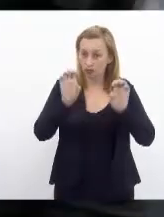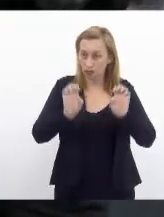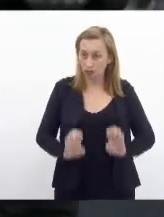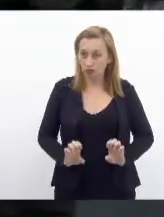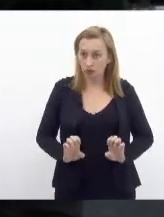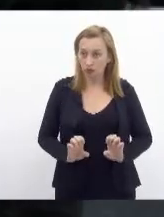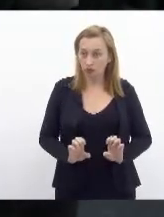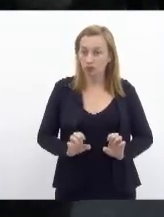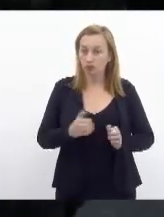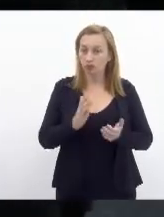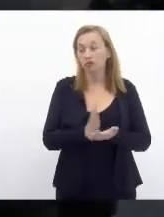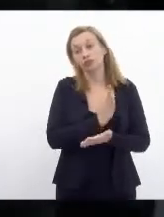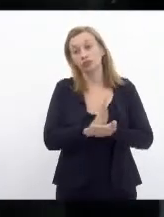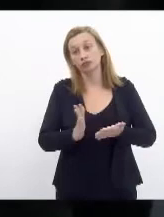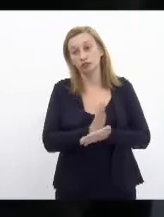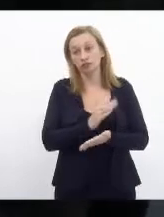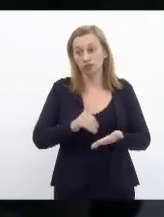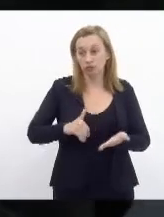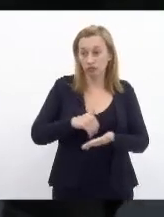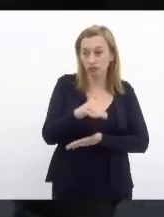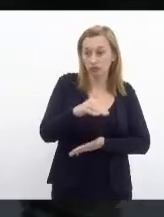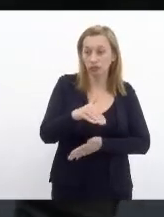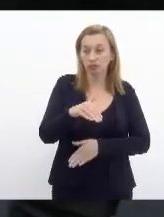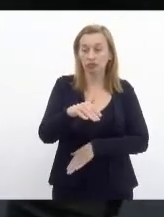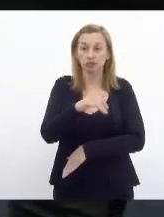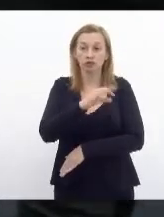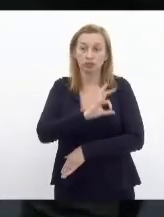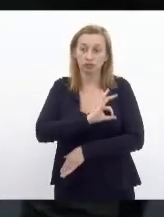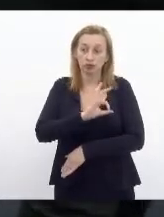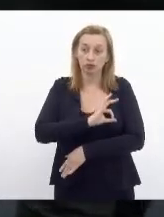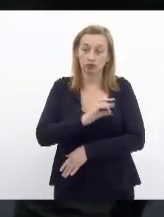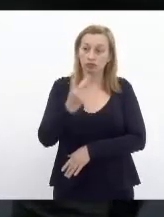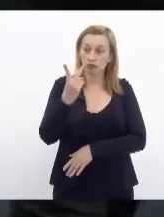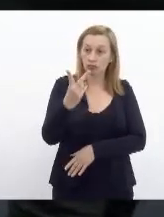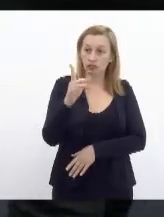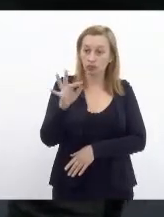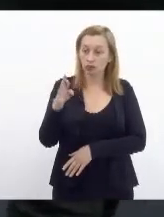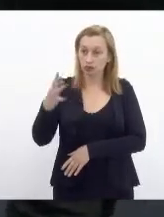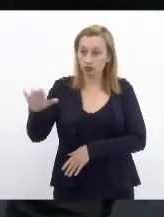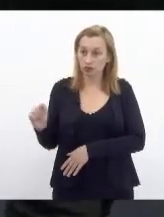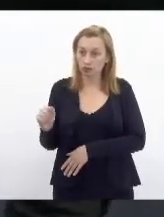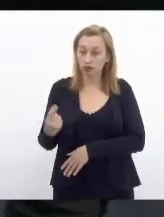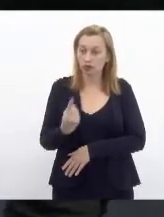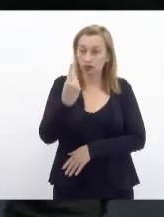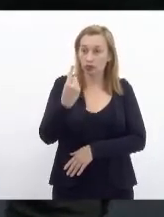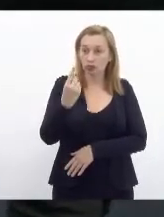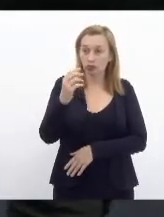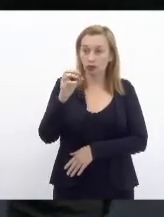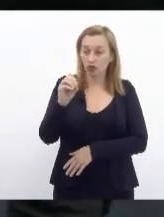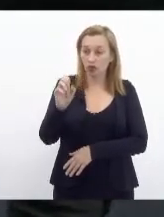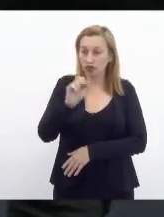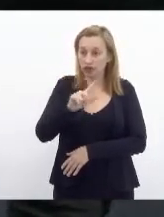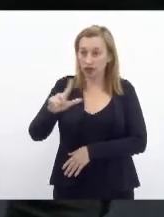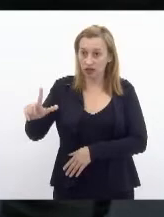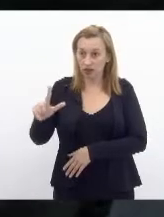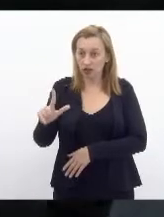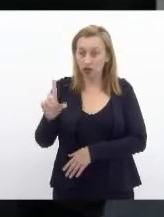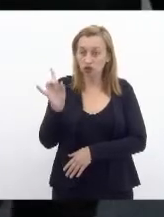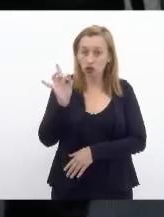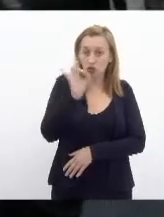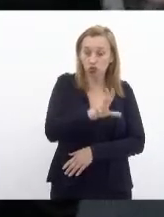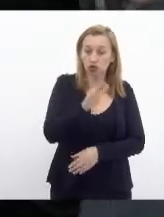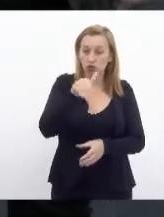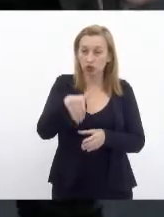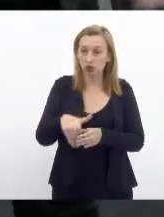vezes bota para a rua o policial, seja composto por 2 praças e um oficial. E o oficial seja o último a